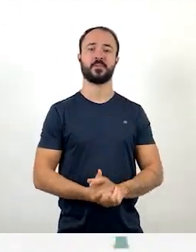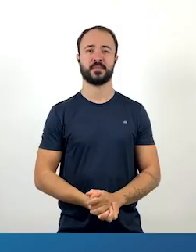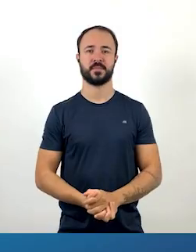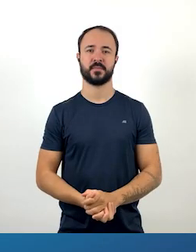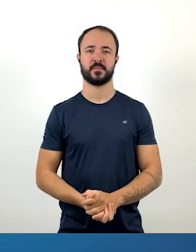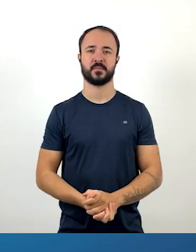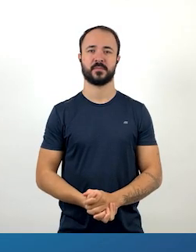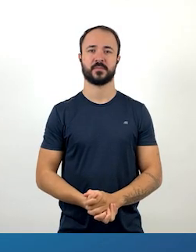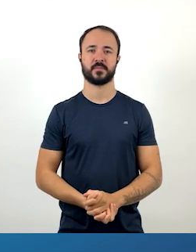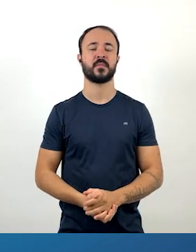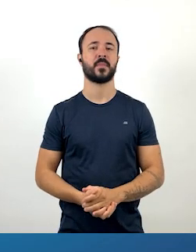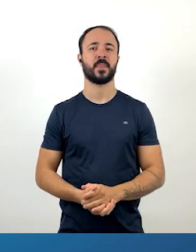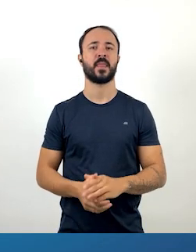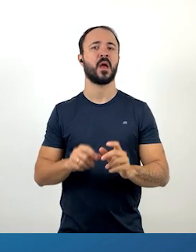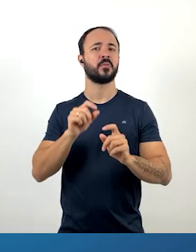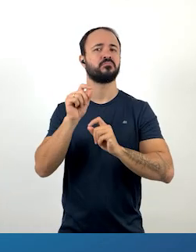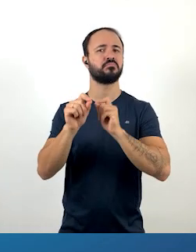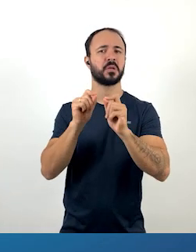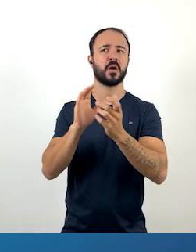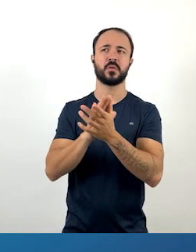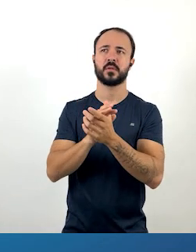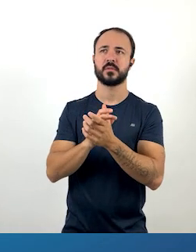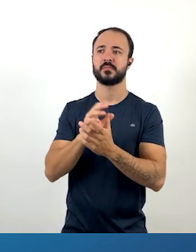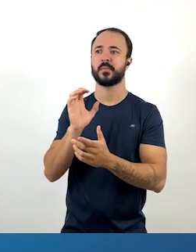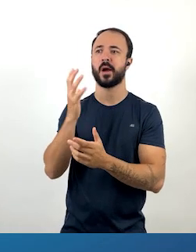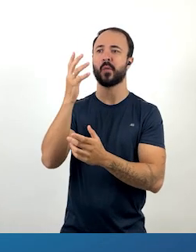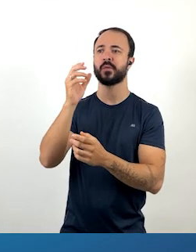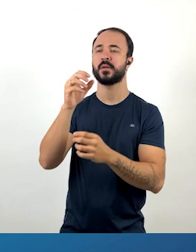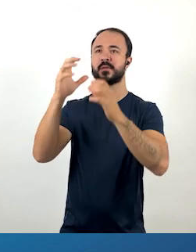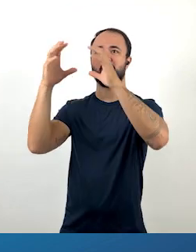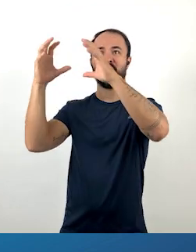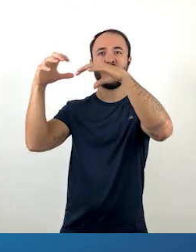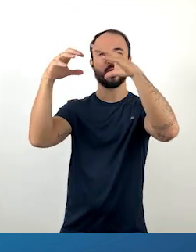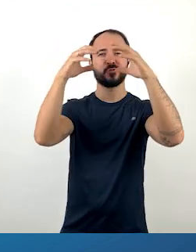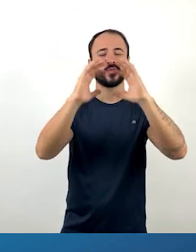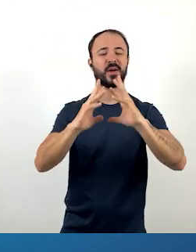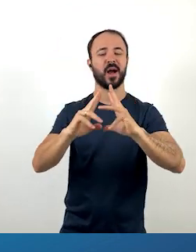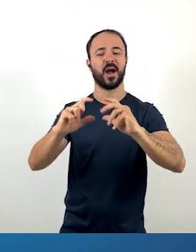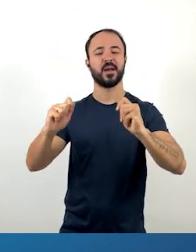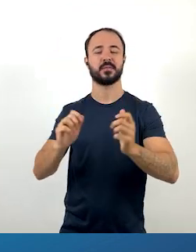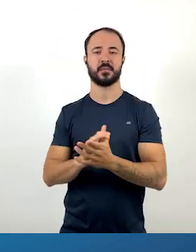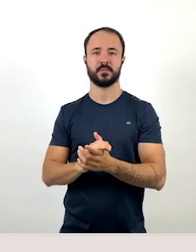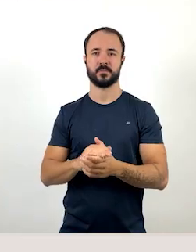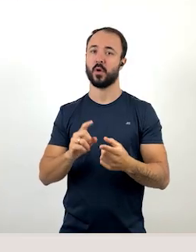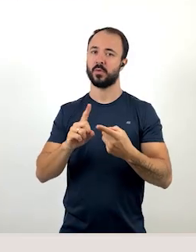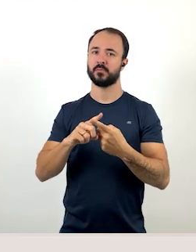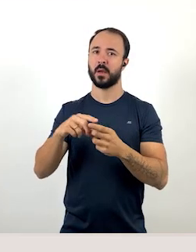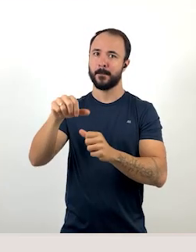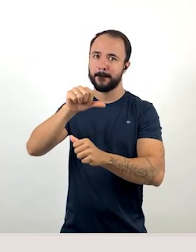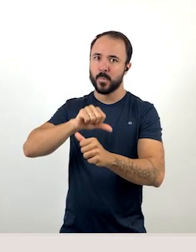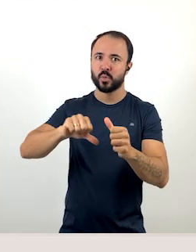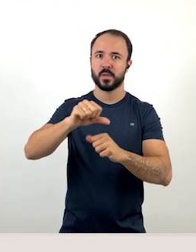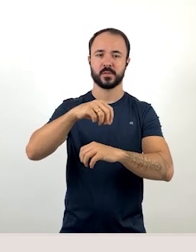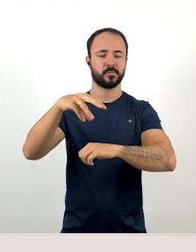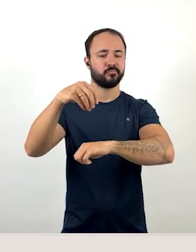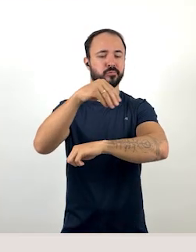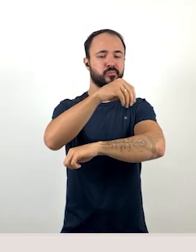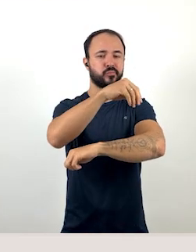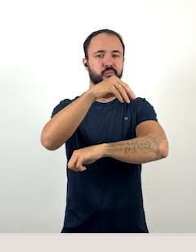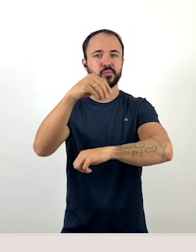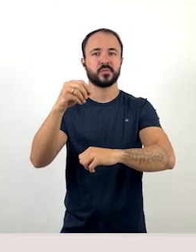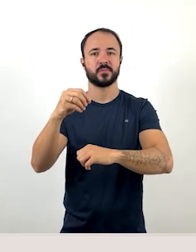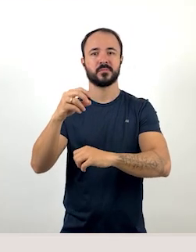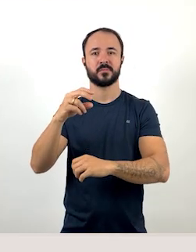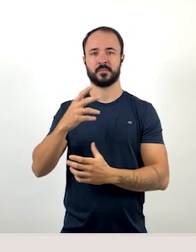ambientais. Quais são as consequências da chuva ácida? Aqui nós temos a alteração da pH do solo, então, consequentemente, você tem a retirada